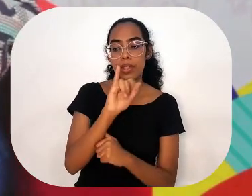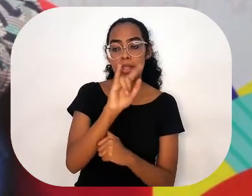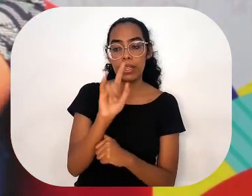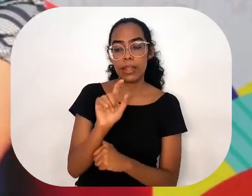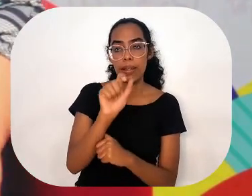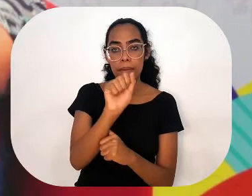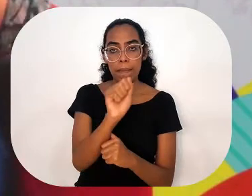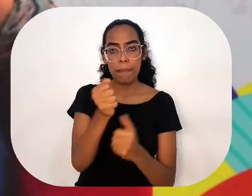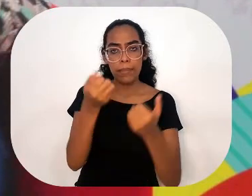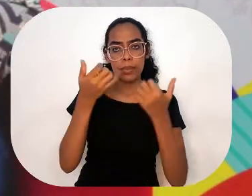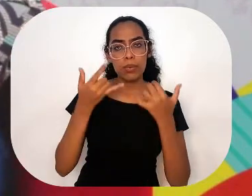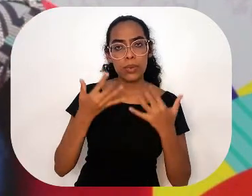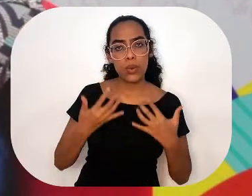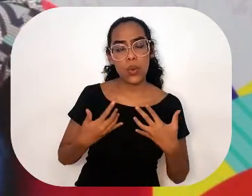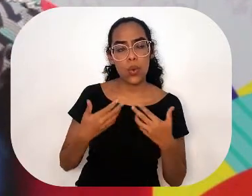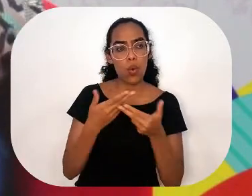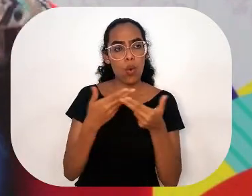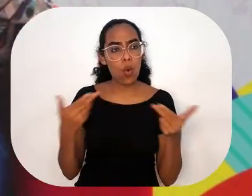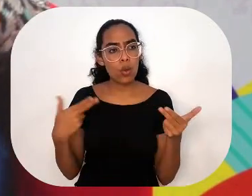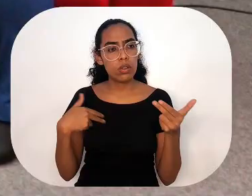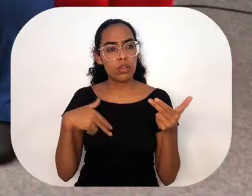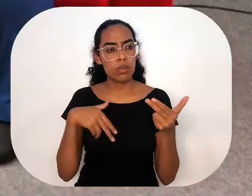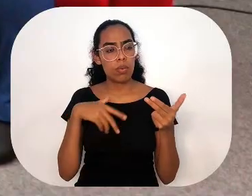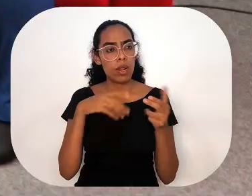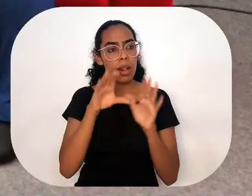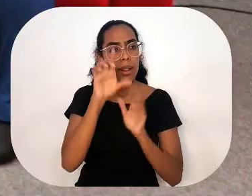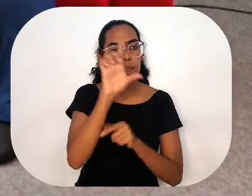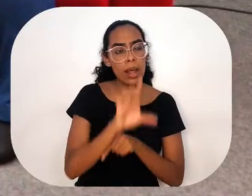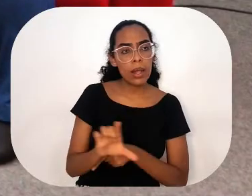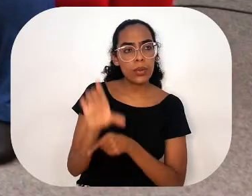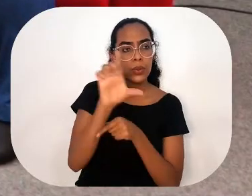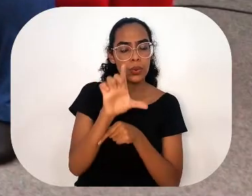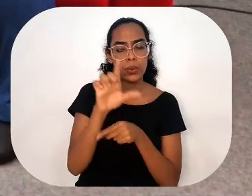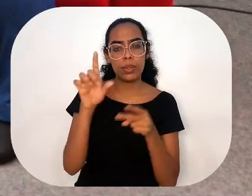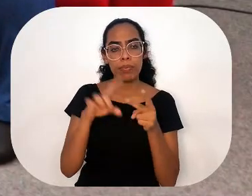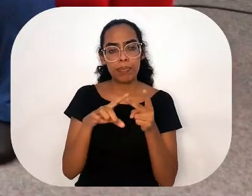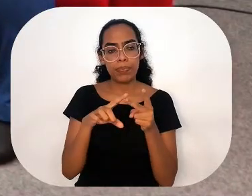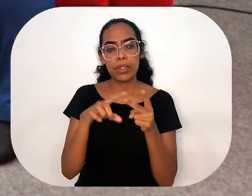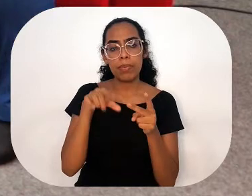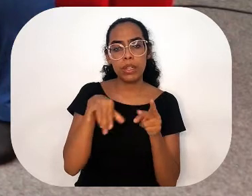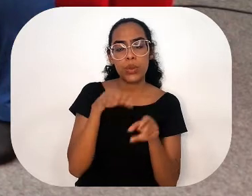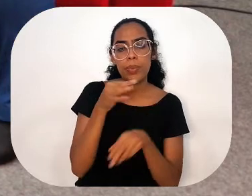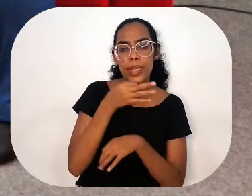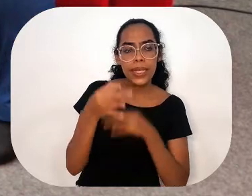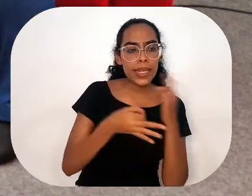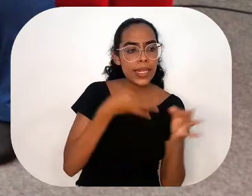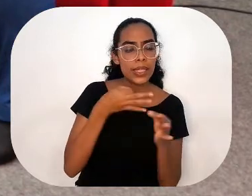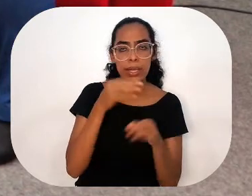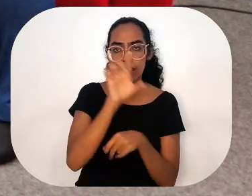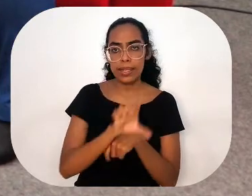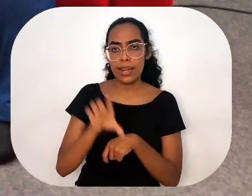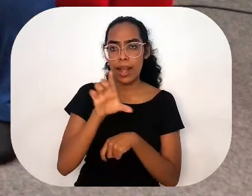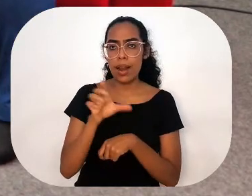Matias de Souza que me ensinou muito sobre literatura sobre crítica literária então praticamente foi um trabalho em conjunto